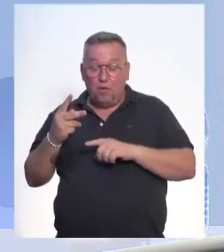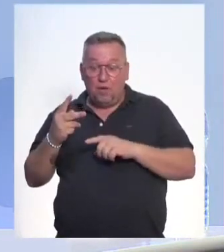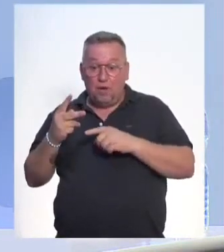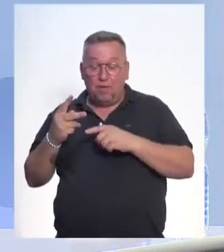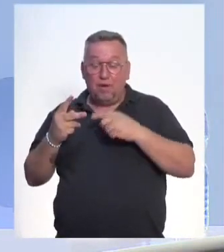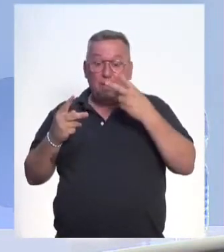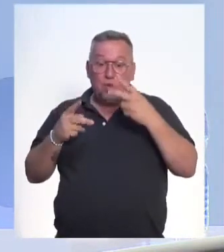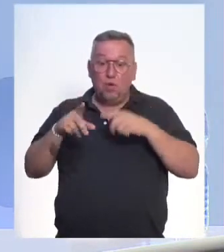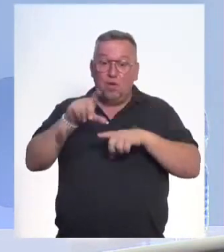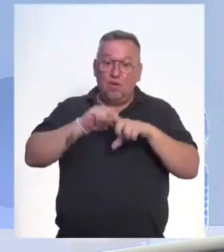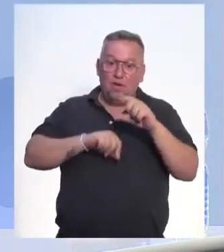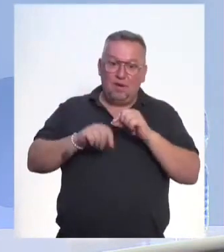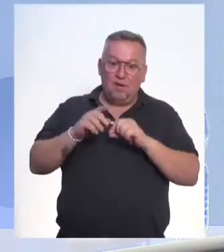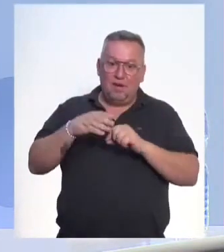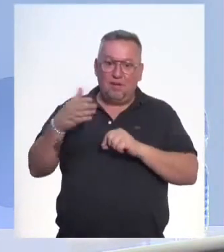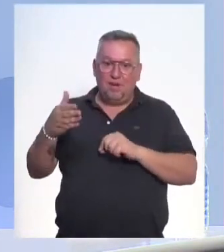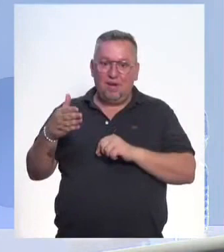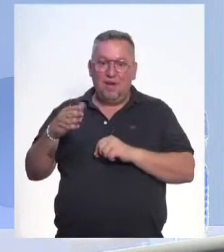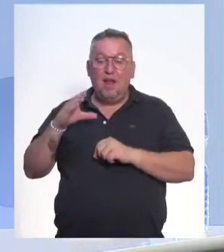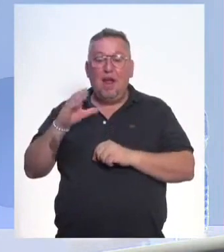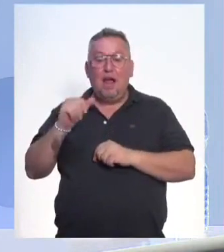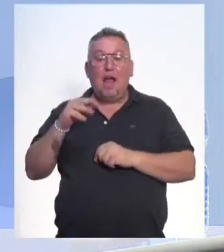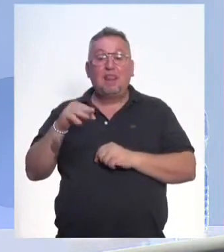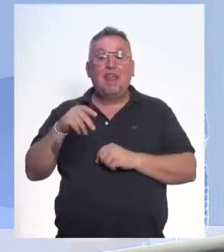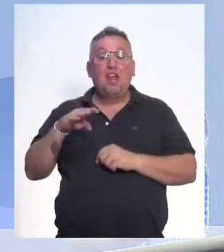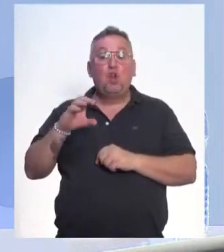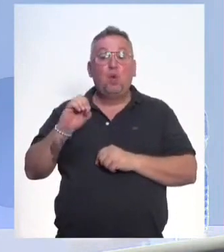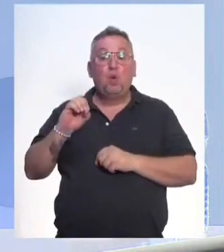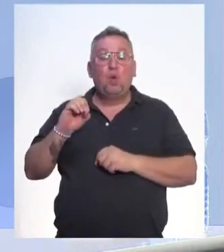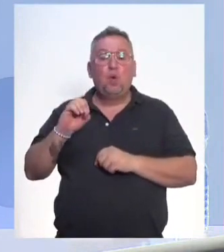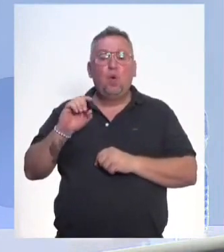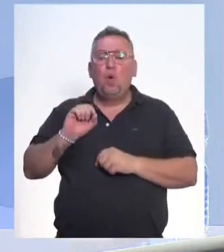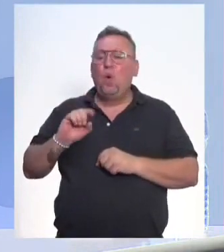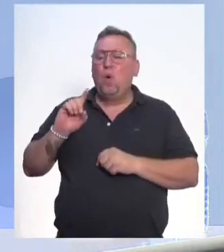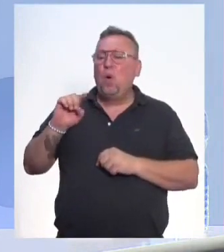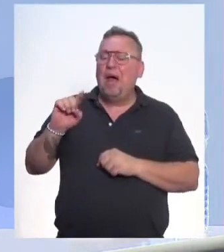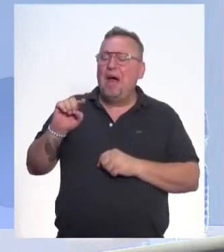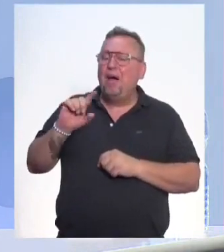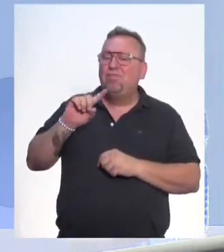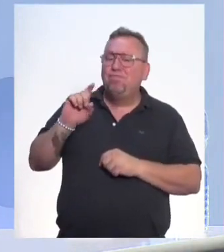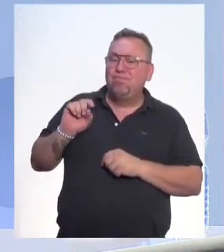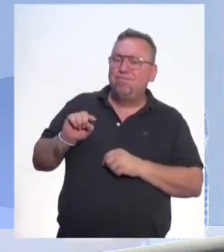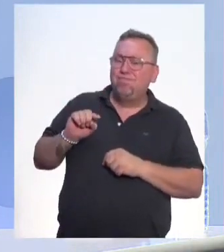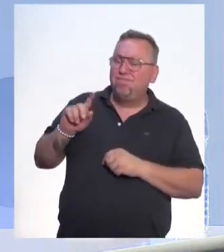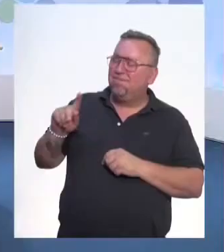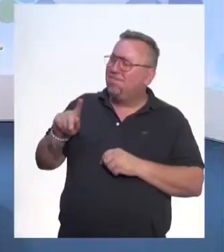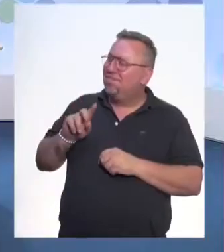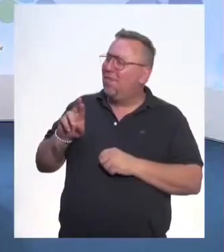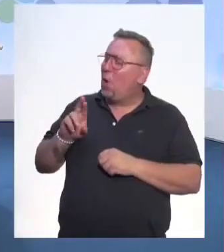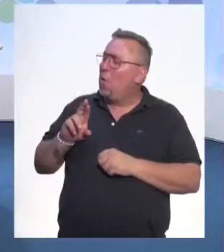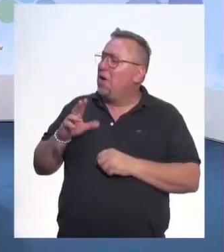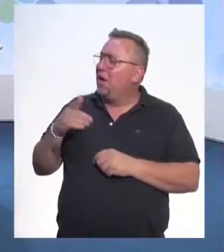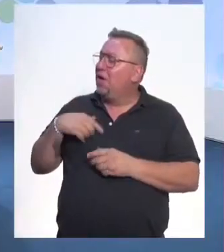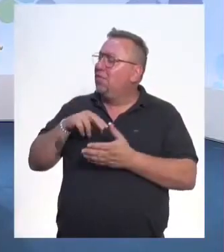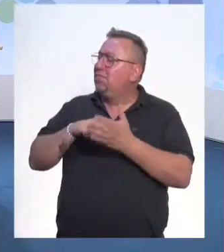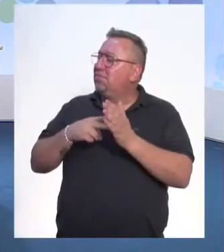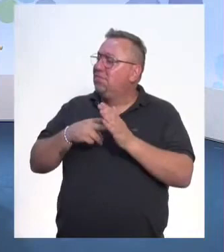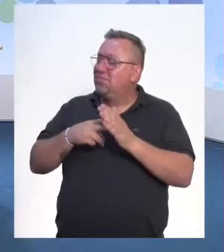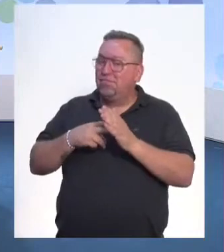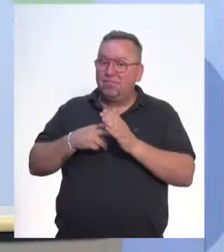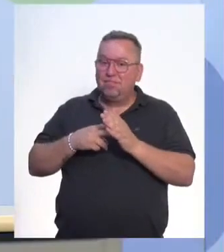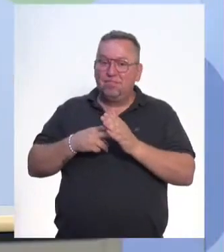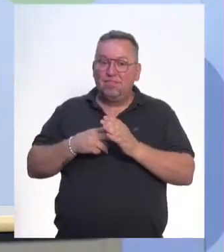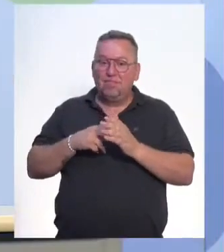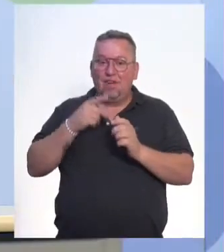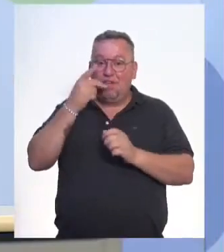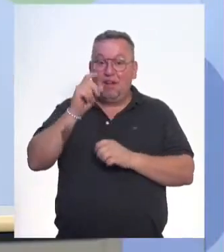2 alternativas estão falando que esse lado é um cateto. O que será que é, hein? Professora Roberta, o que esse lado é? Esse